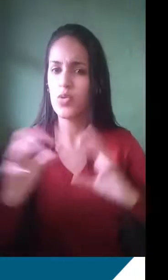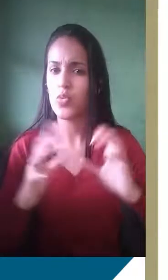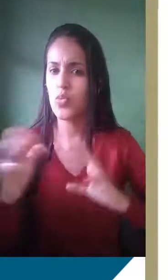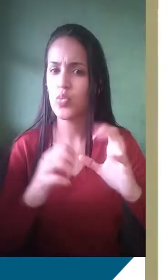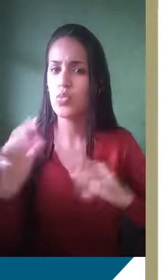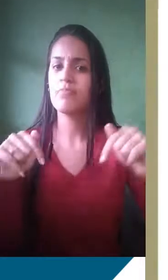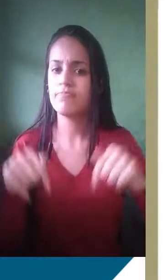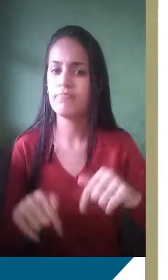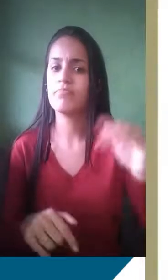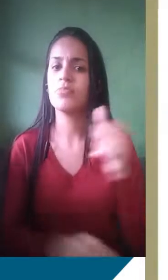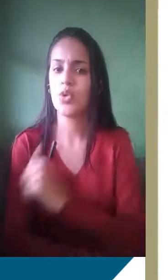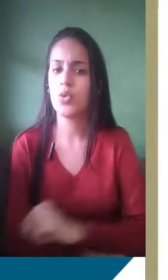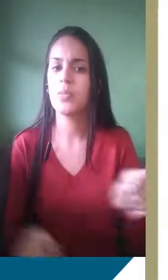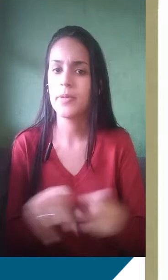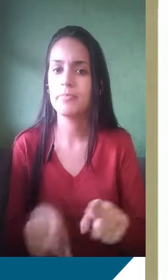Bahia.